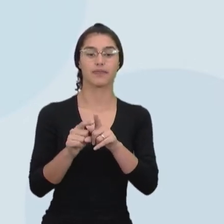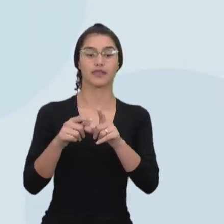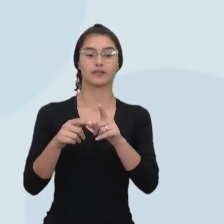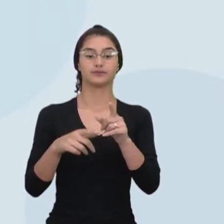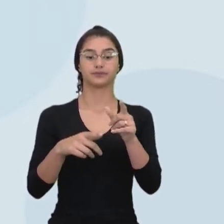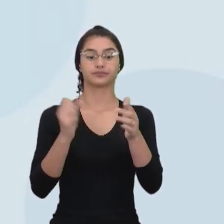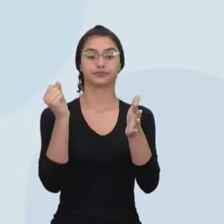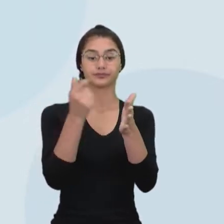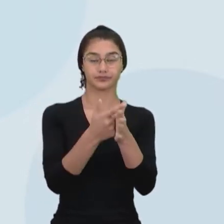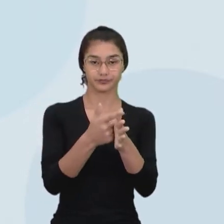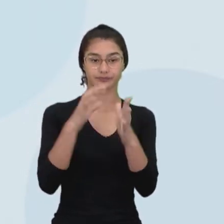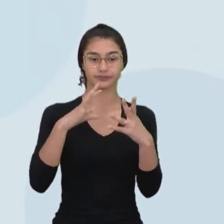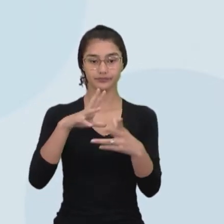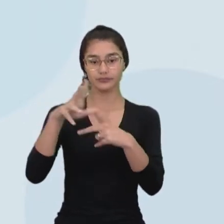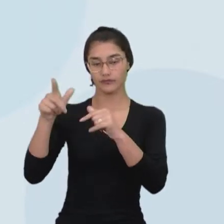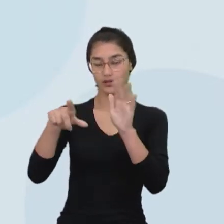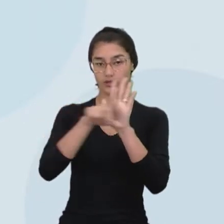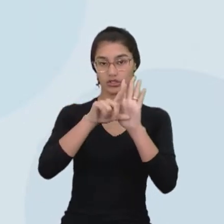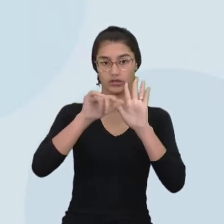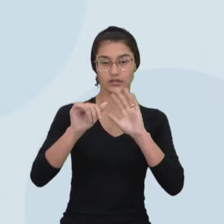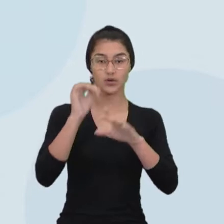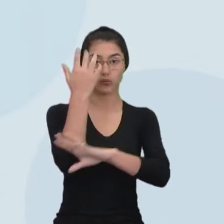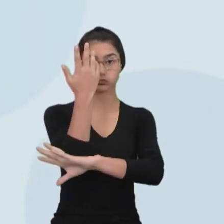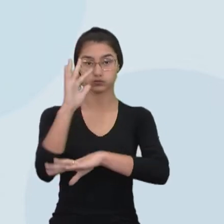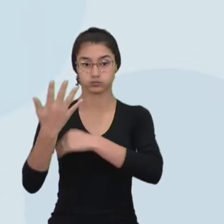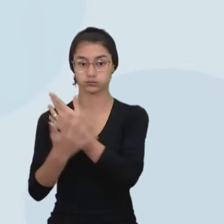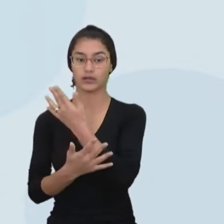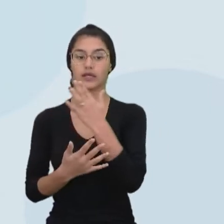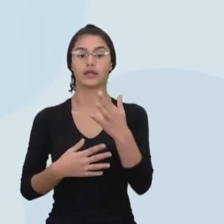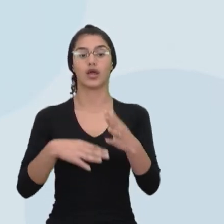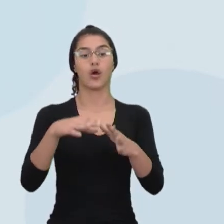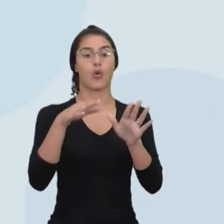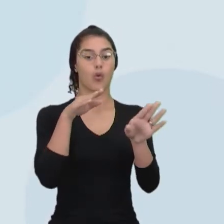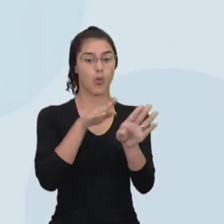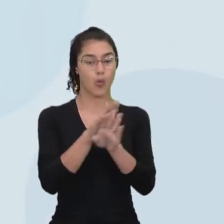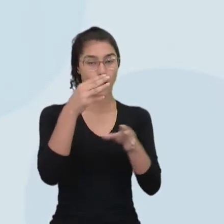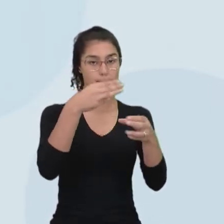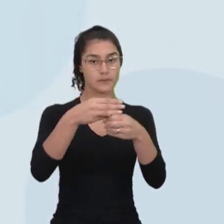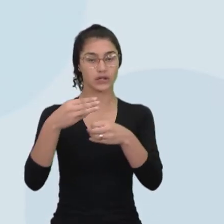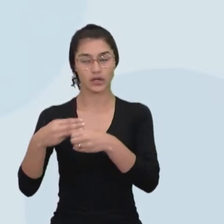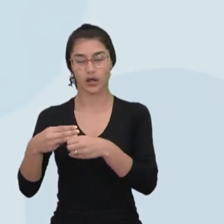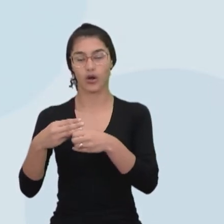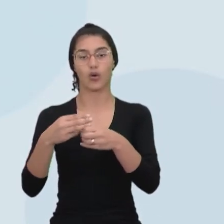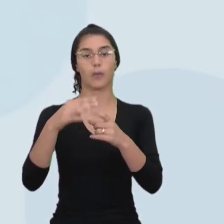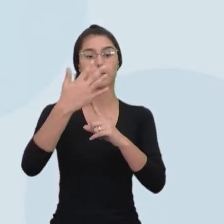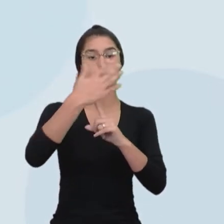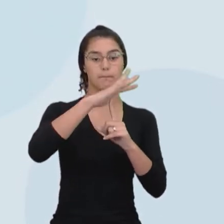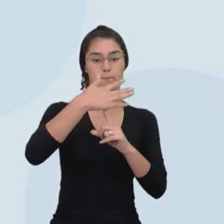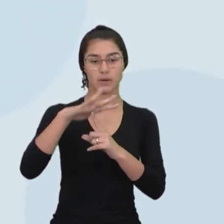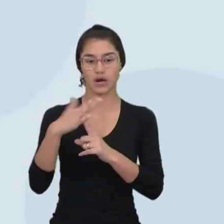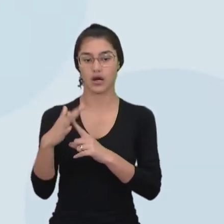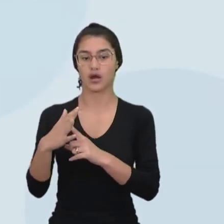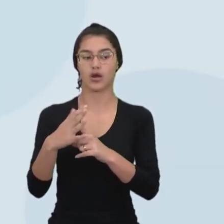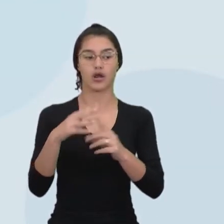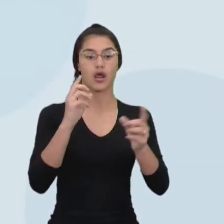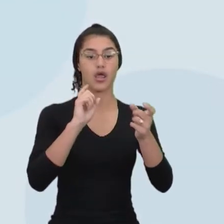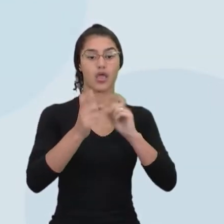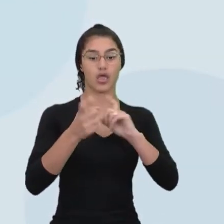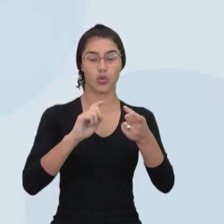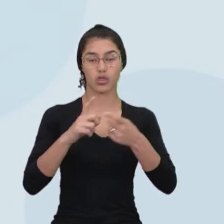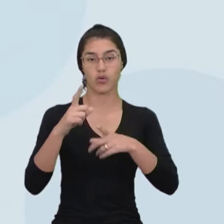globais, legislação ambiental, conselhos municipais de meio ambiente, comitê das